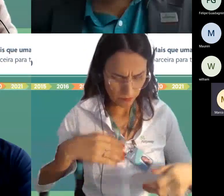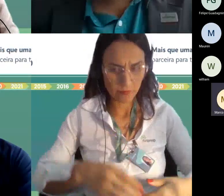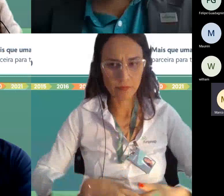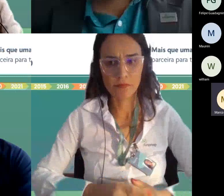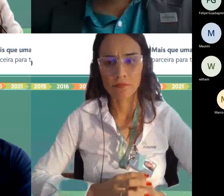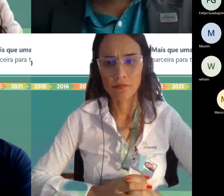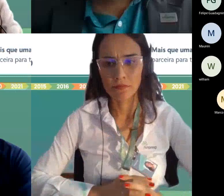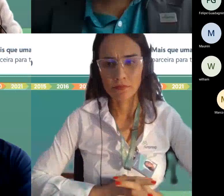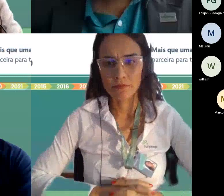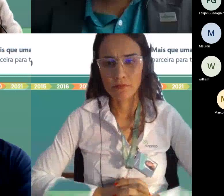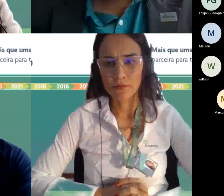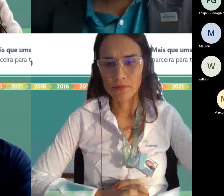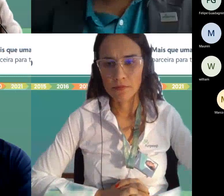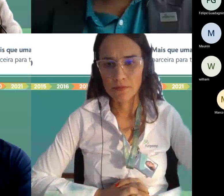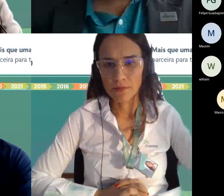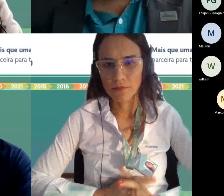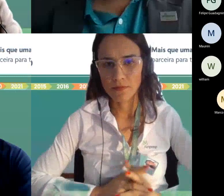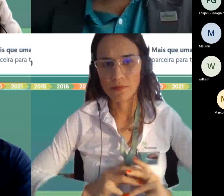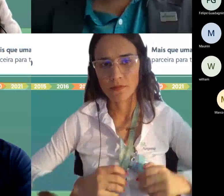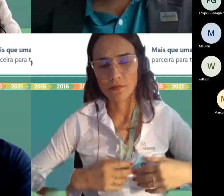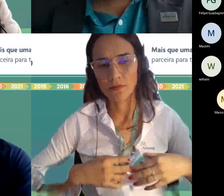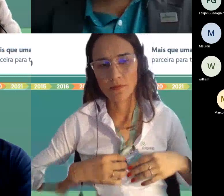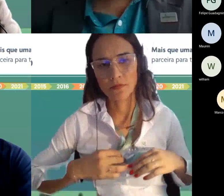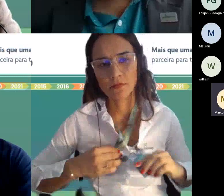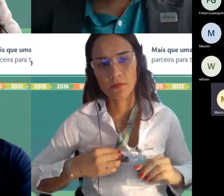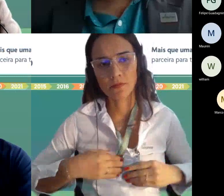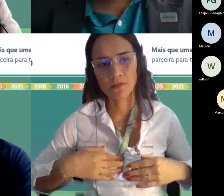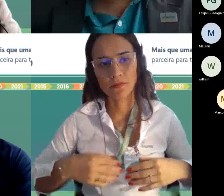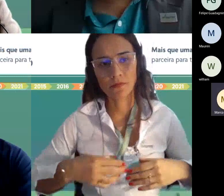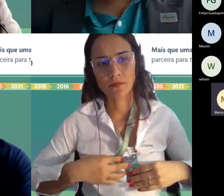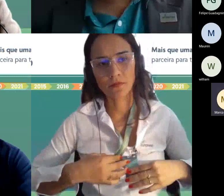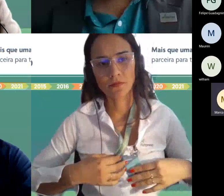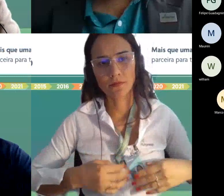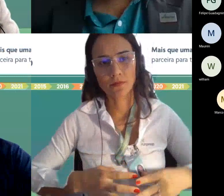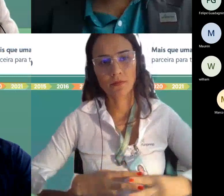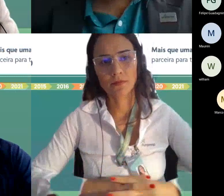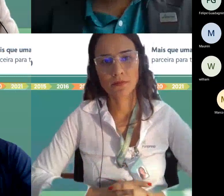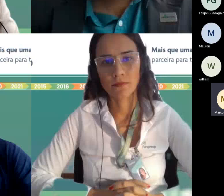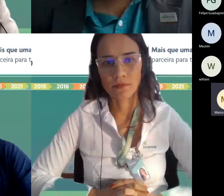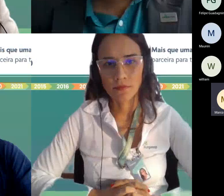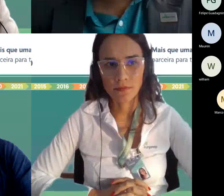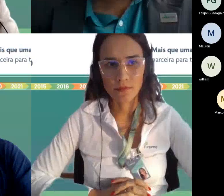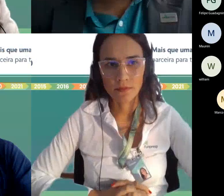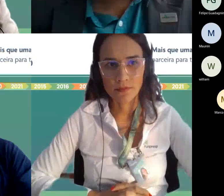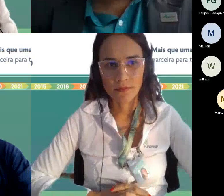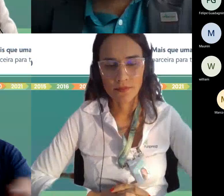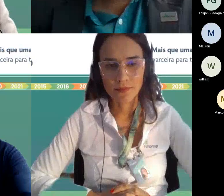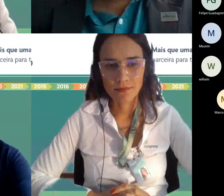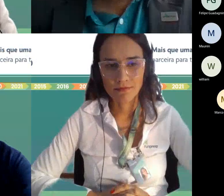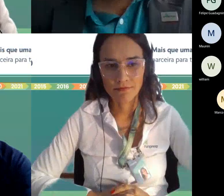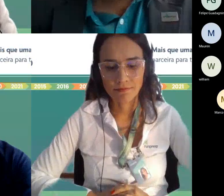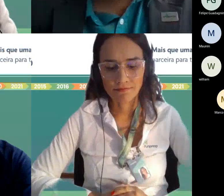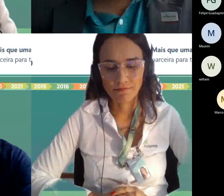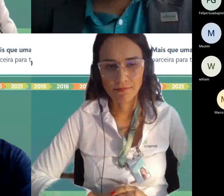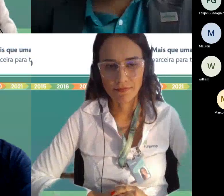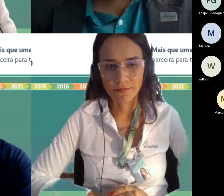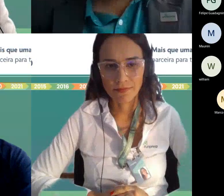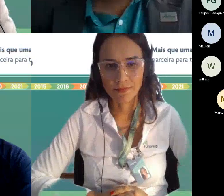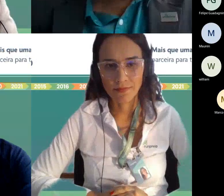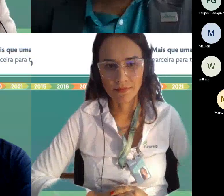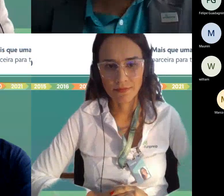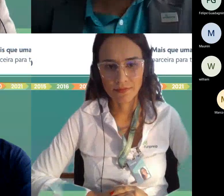diversos tipos de produtos, né, e serviços. A FUNSPRESP, então, tem um termo de cooperação técnica junto ao Ministério, e por isso